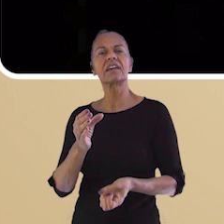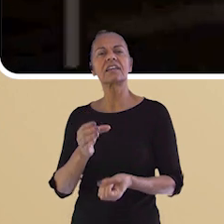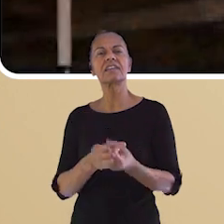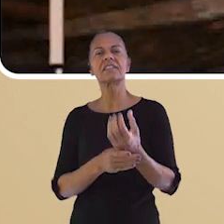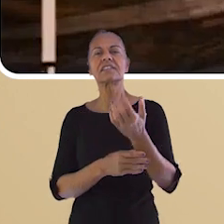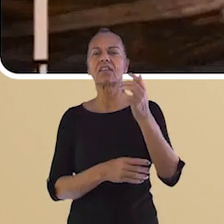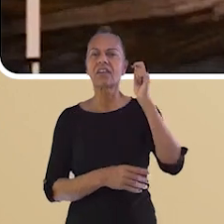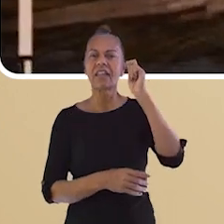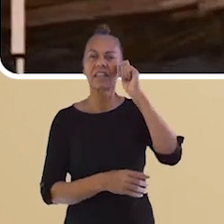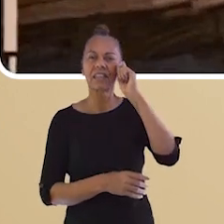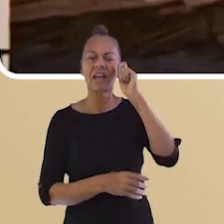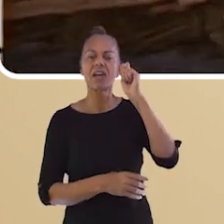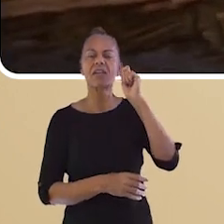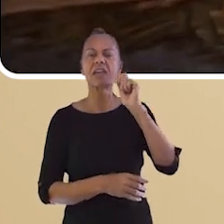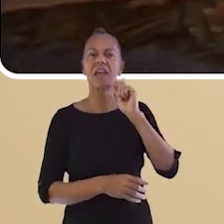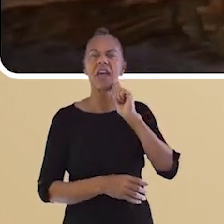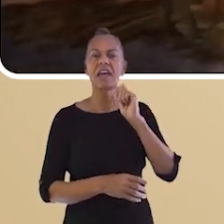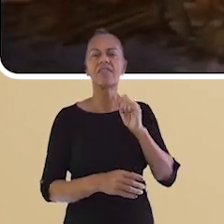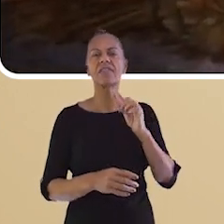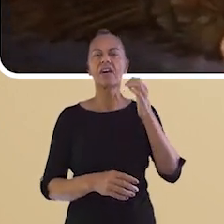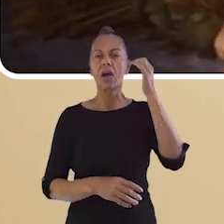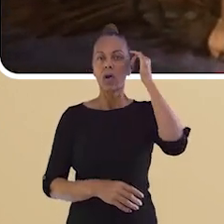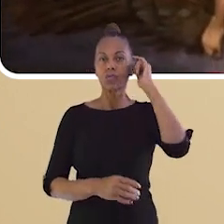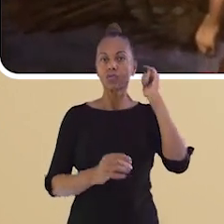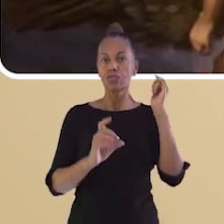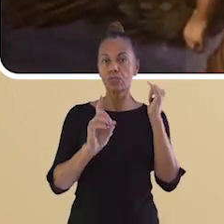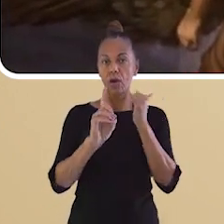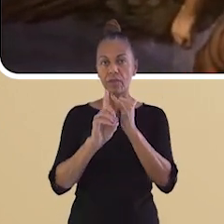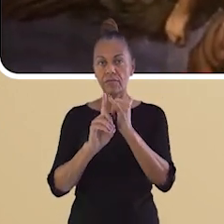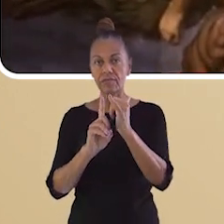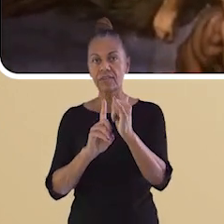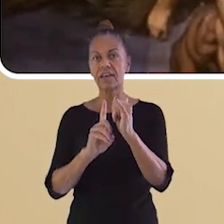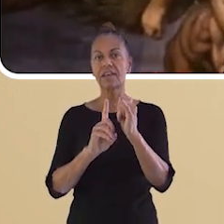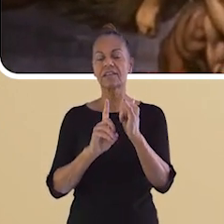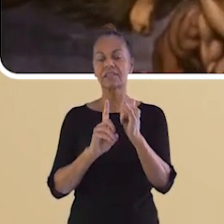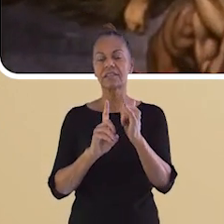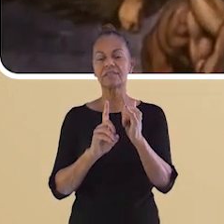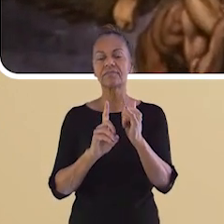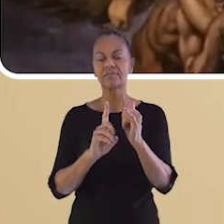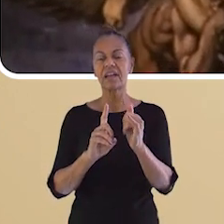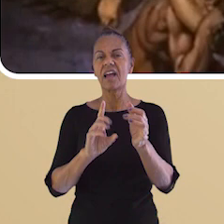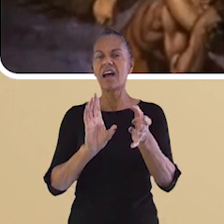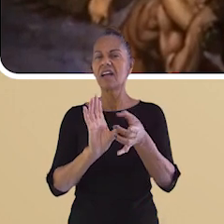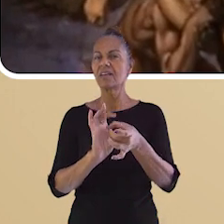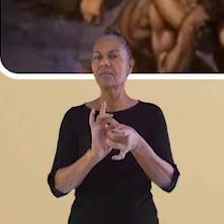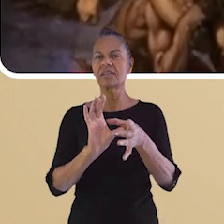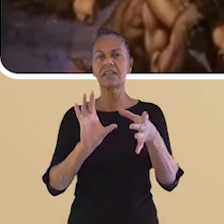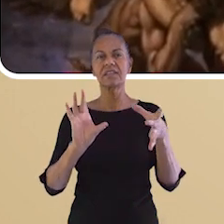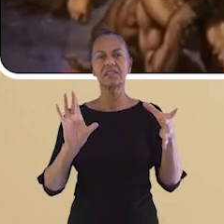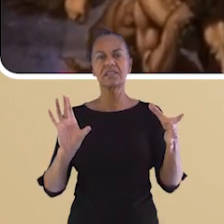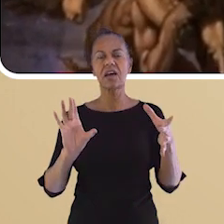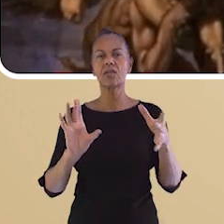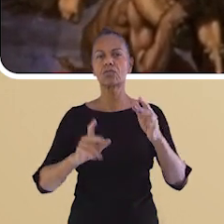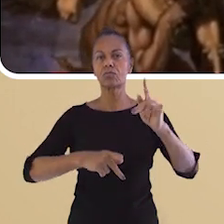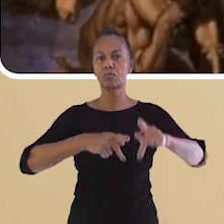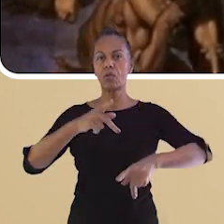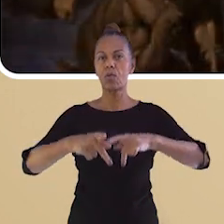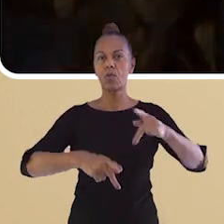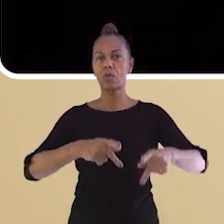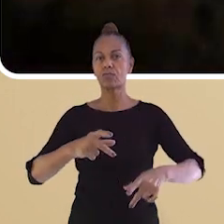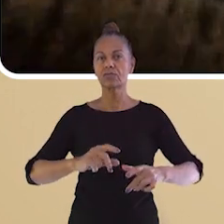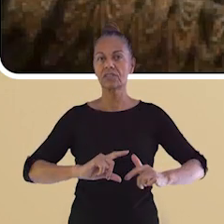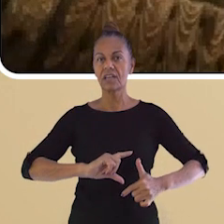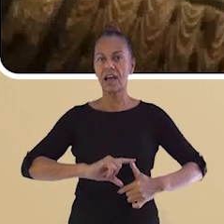do Gênesis, criação de Adão, pecado original, o dilúvio, acompanhados de profetas. Nos 4